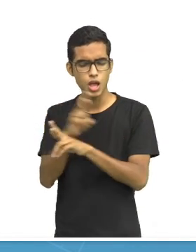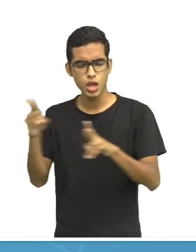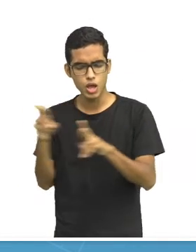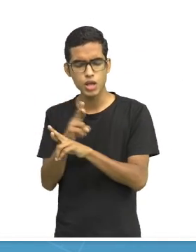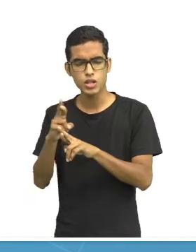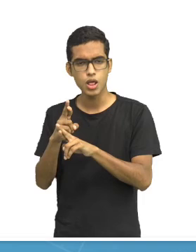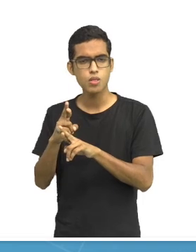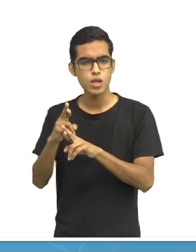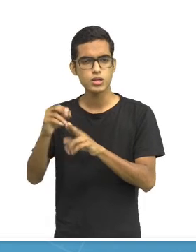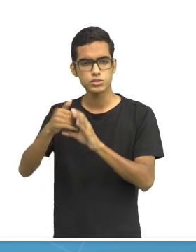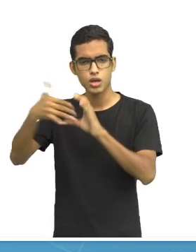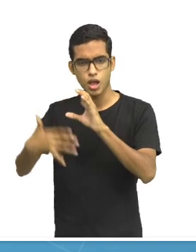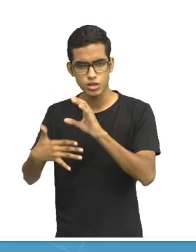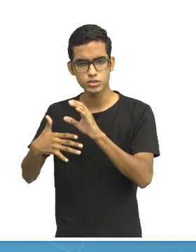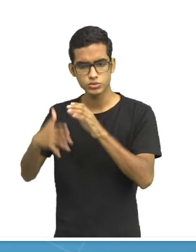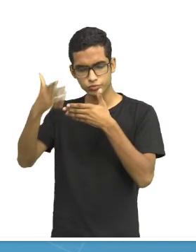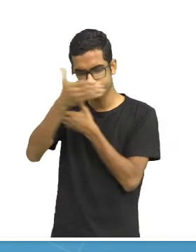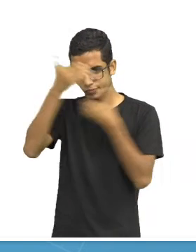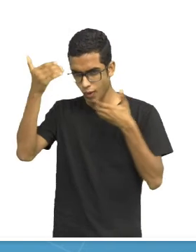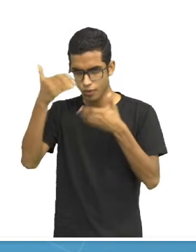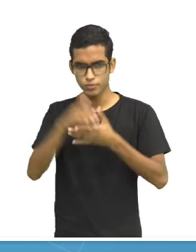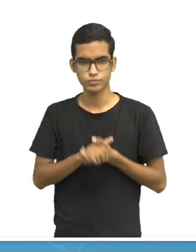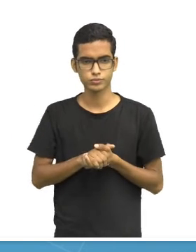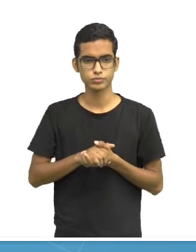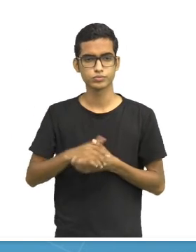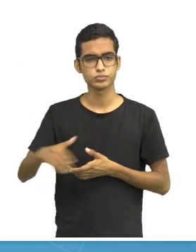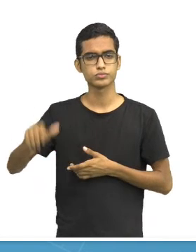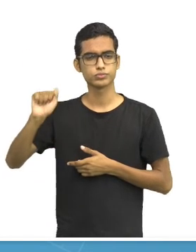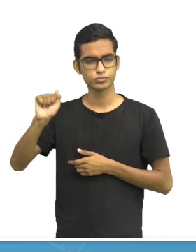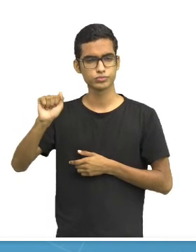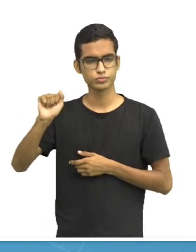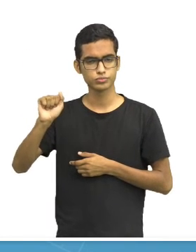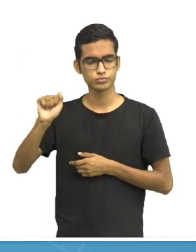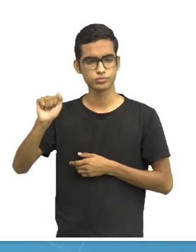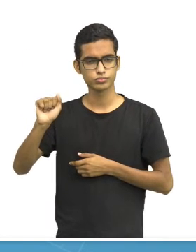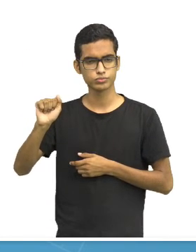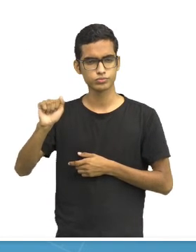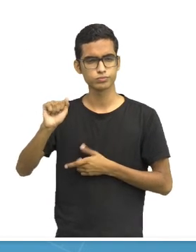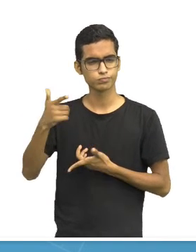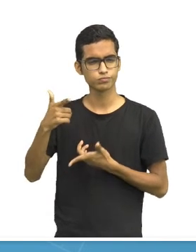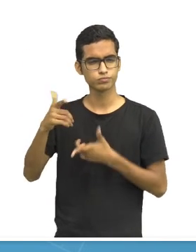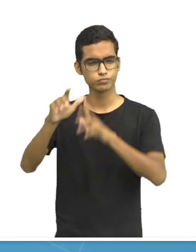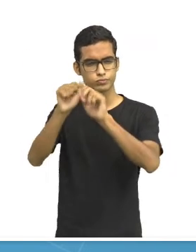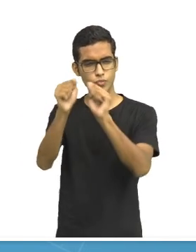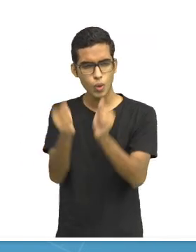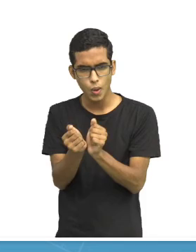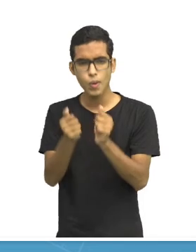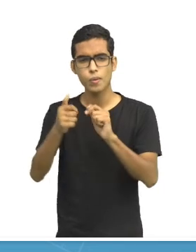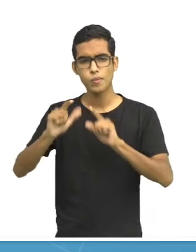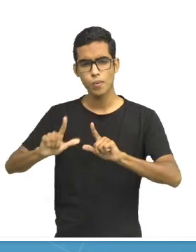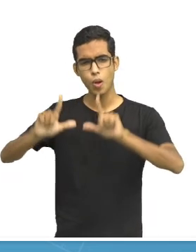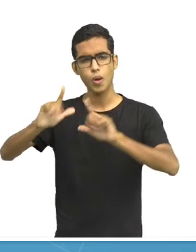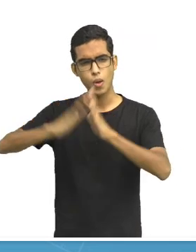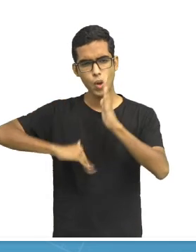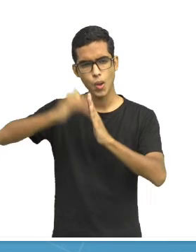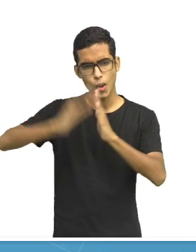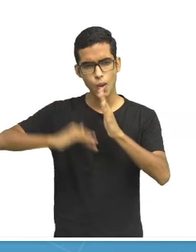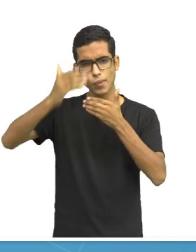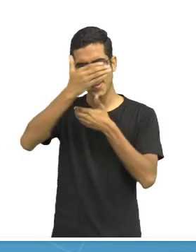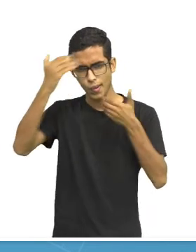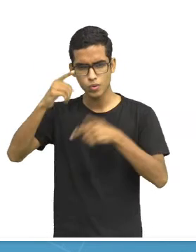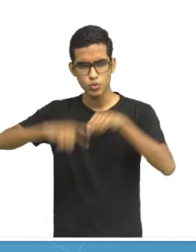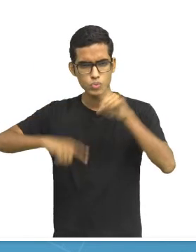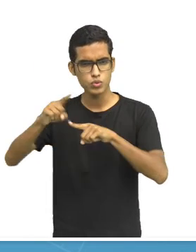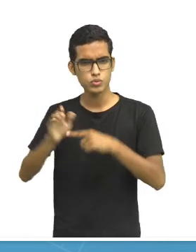movimento. Letra A. As obras cubistas. Nas obras cubistas, os objetos são representados